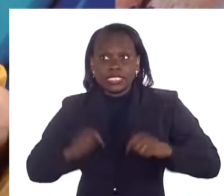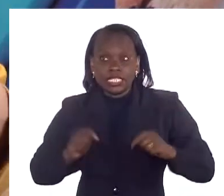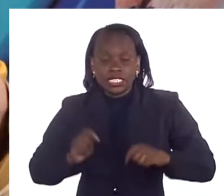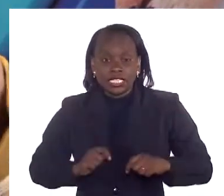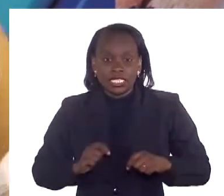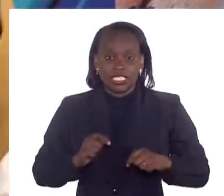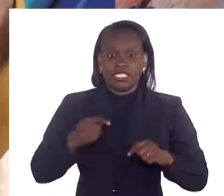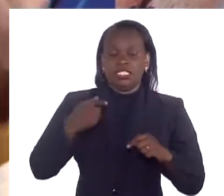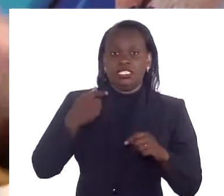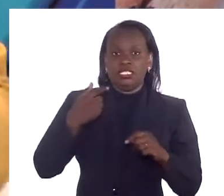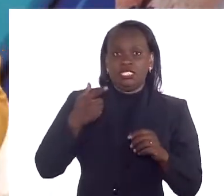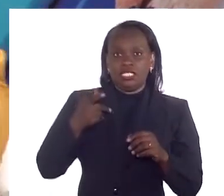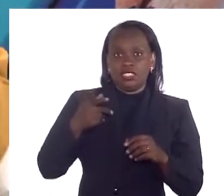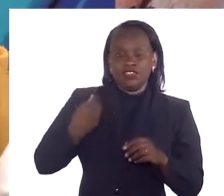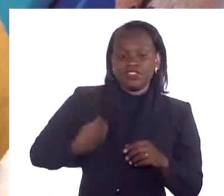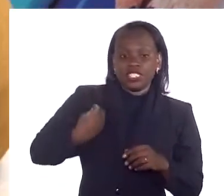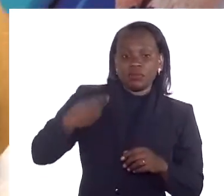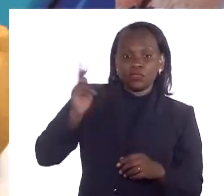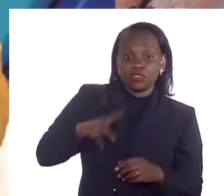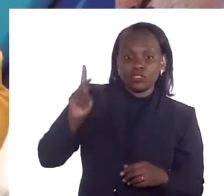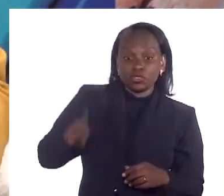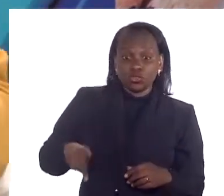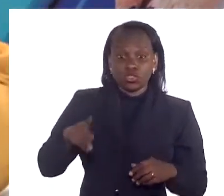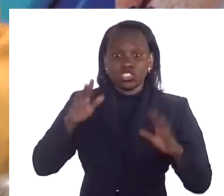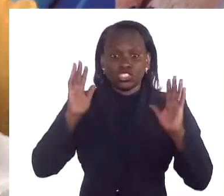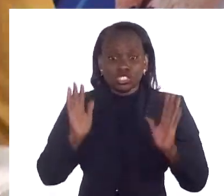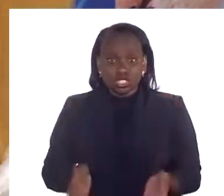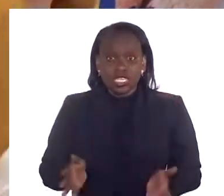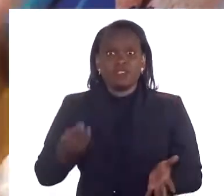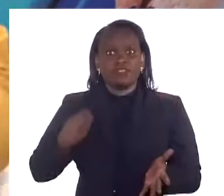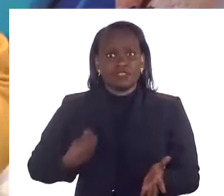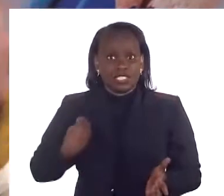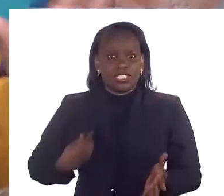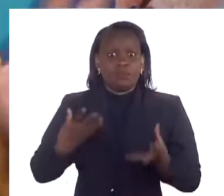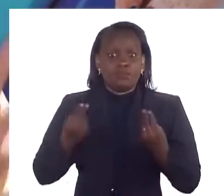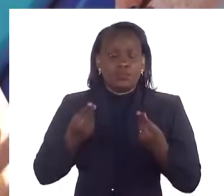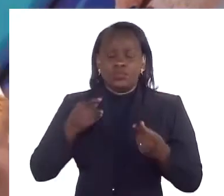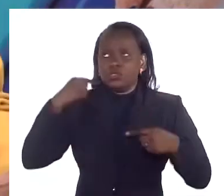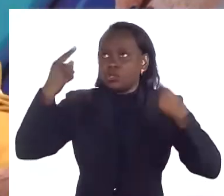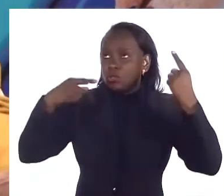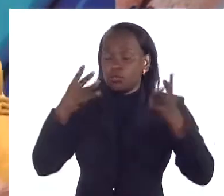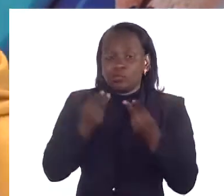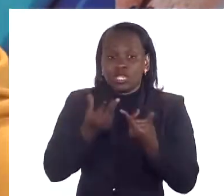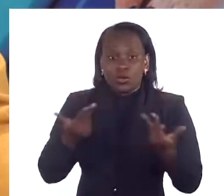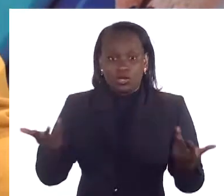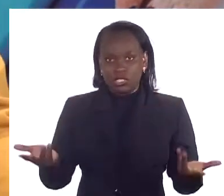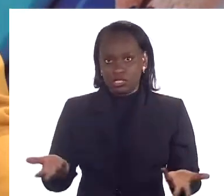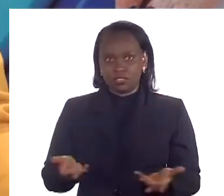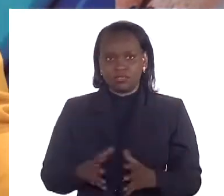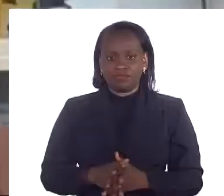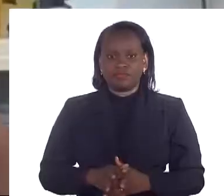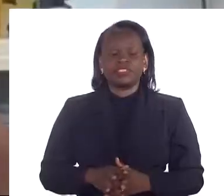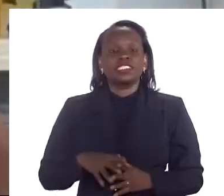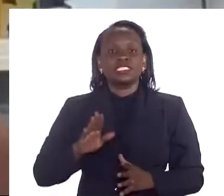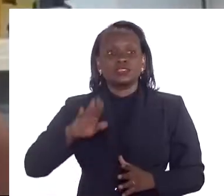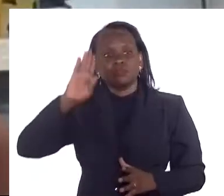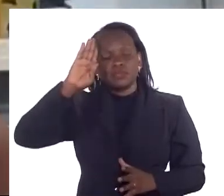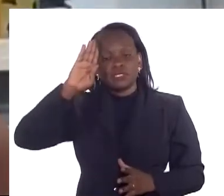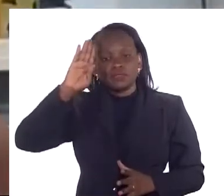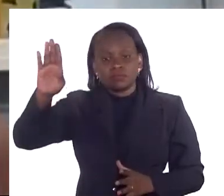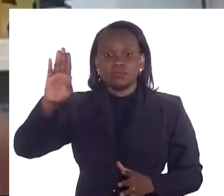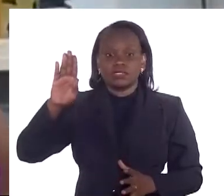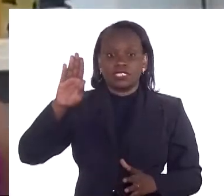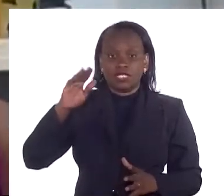viabilizar isso, colocar isso na vida do professor, que já é uma vida muito louca, Cristina? A chave